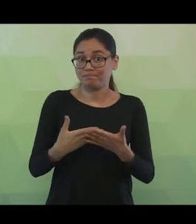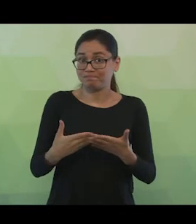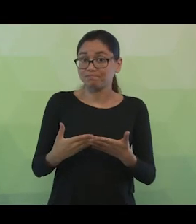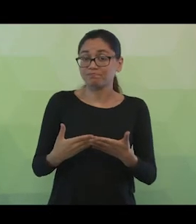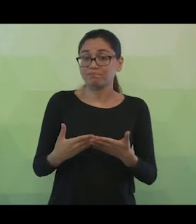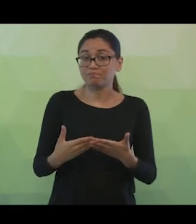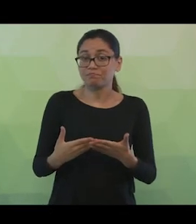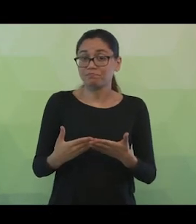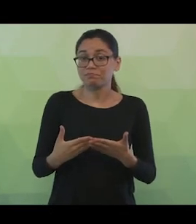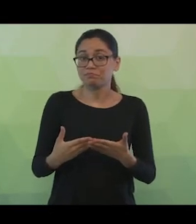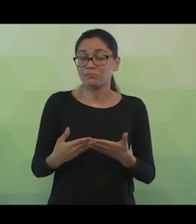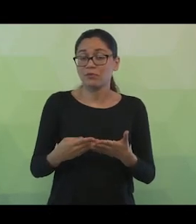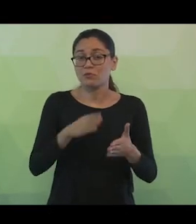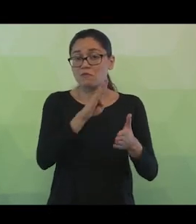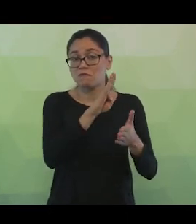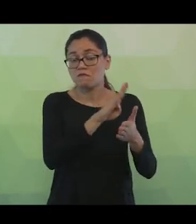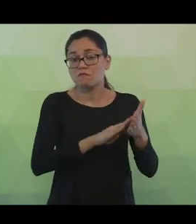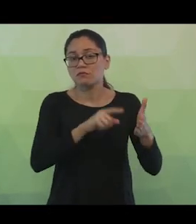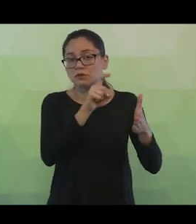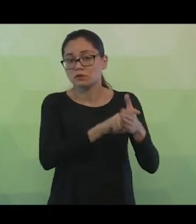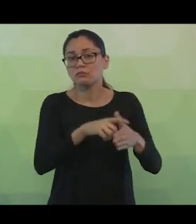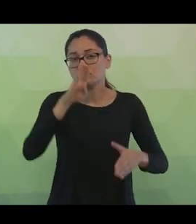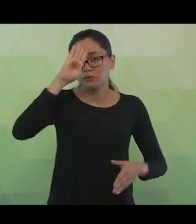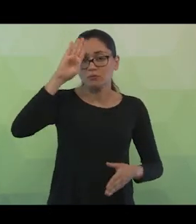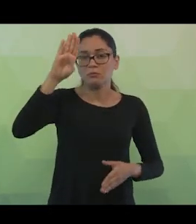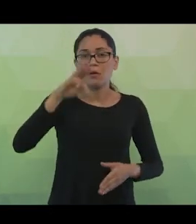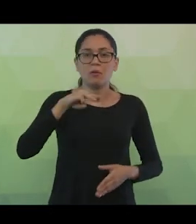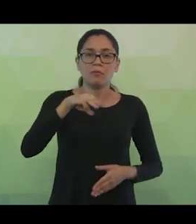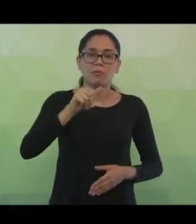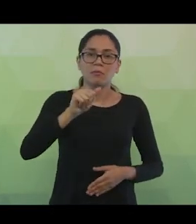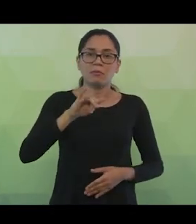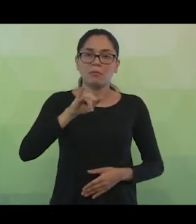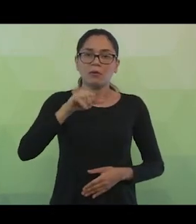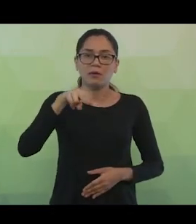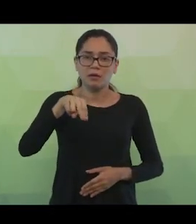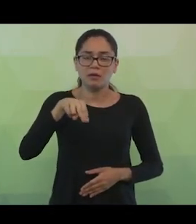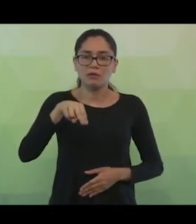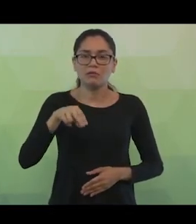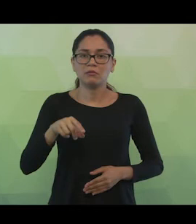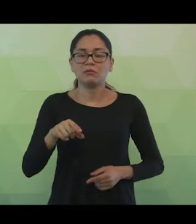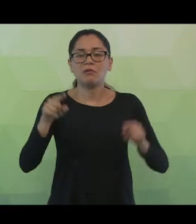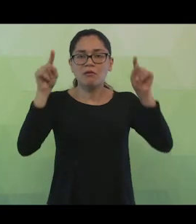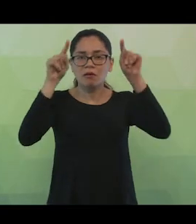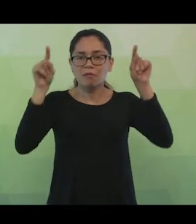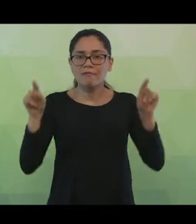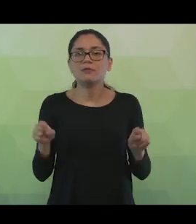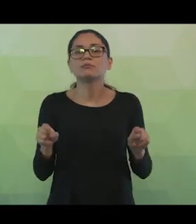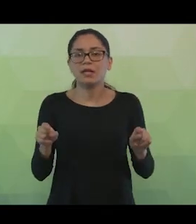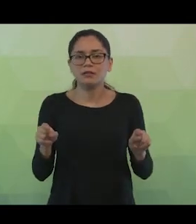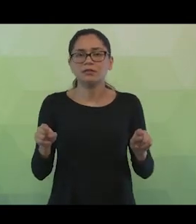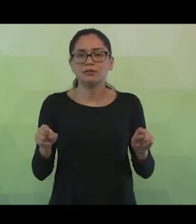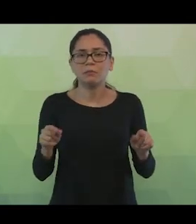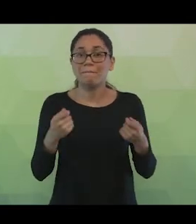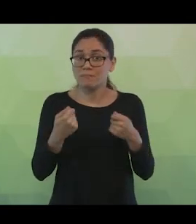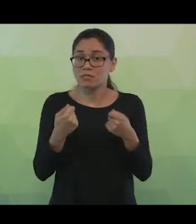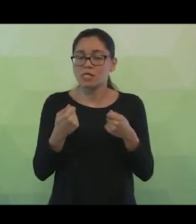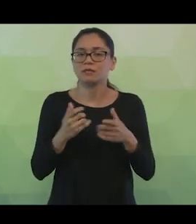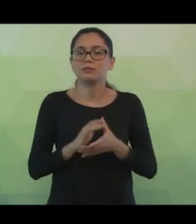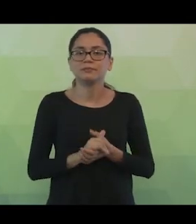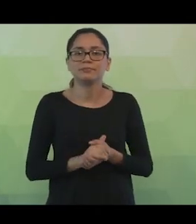nossa função principal com main, abrindo e fechando parênteses,